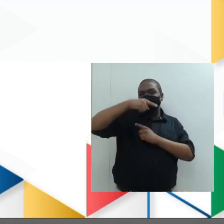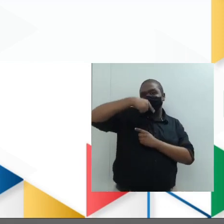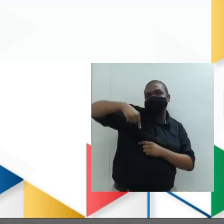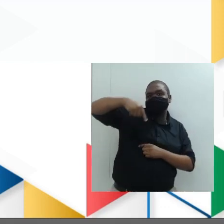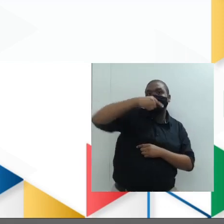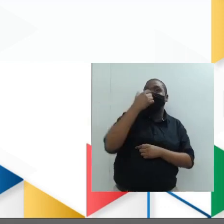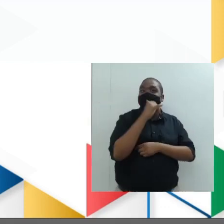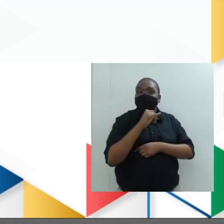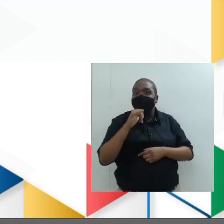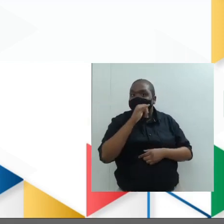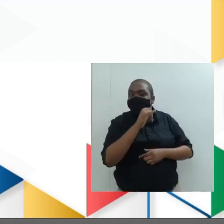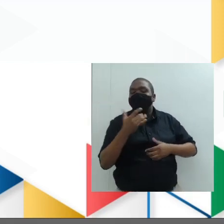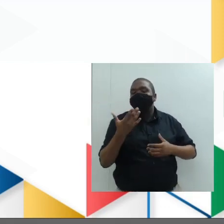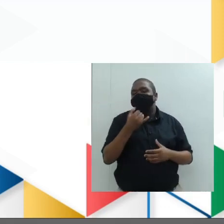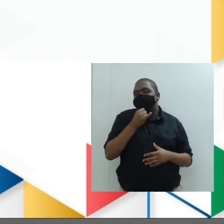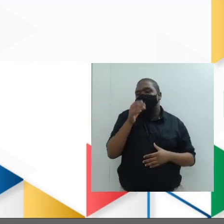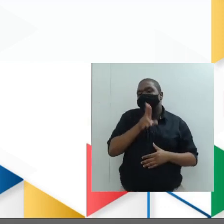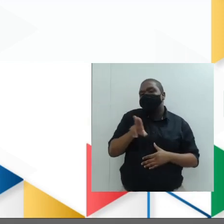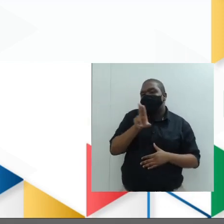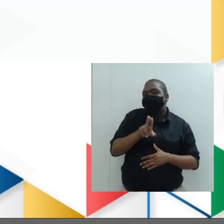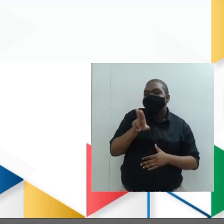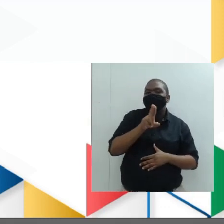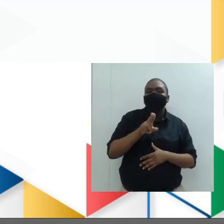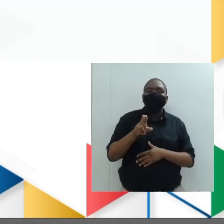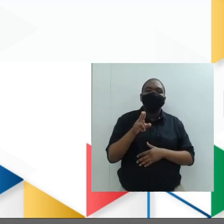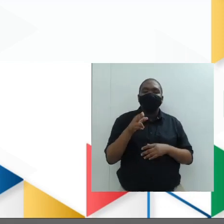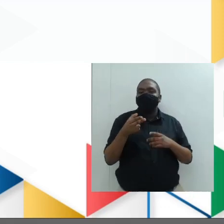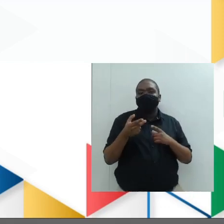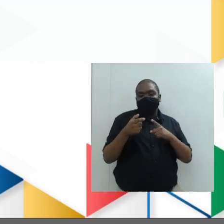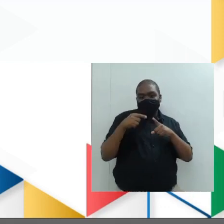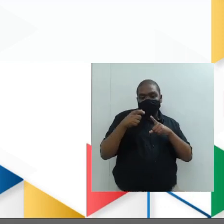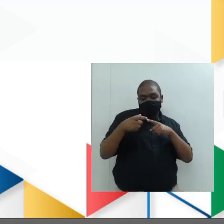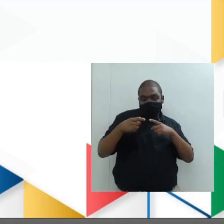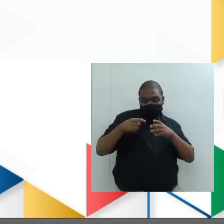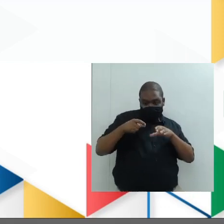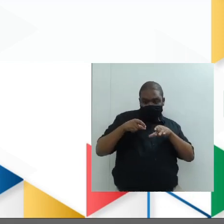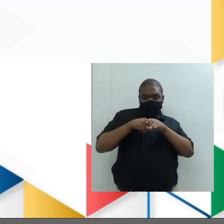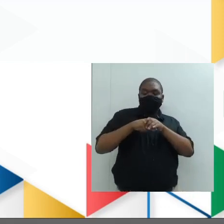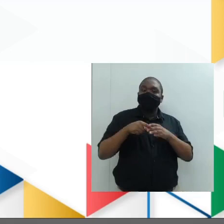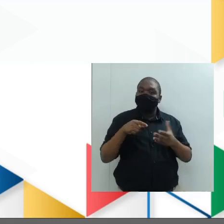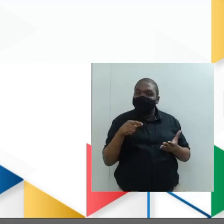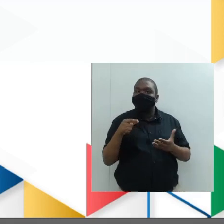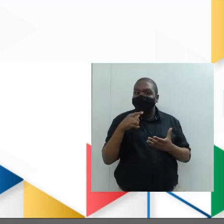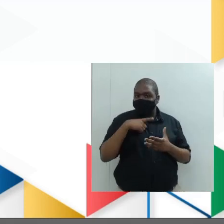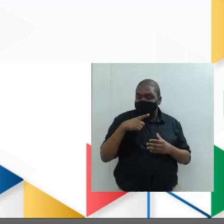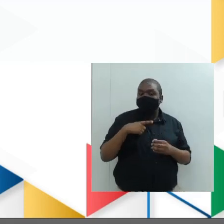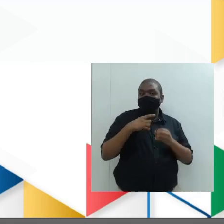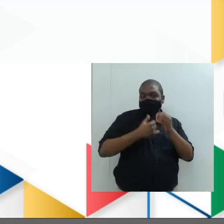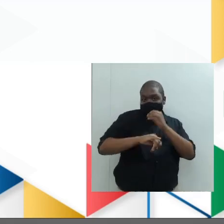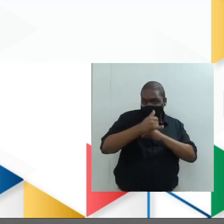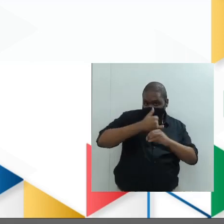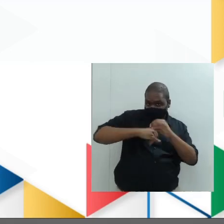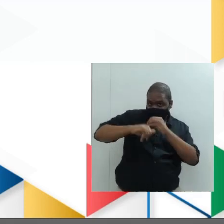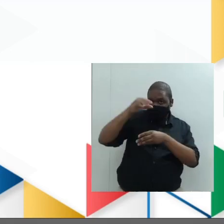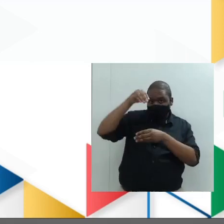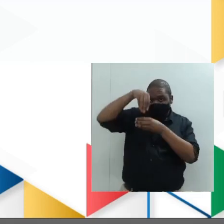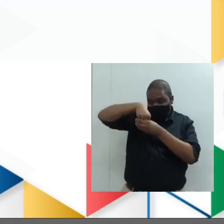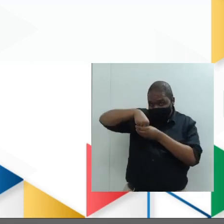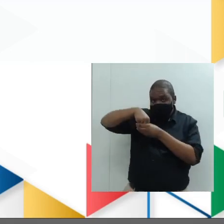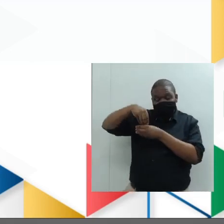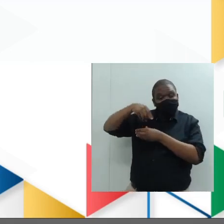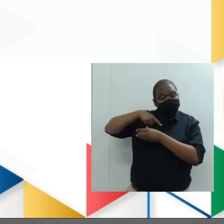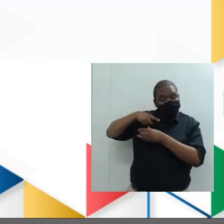elétrico, usando, por exemplo, uma pilha, os elétrons eles passam a fluir nesse